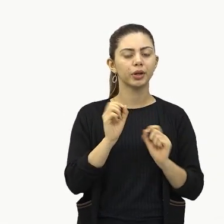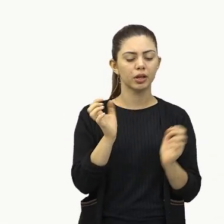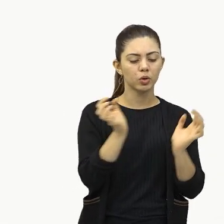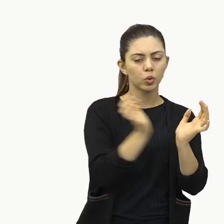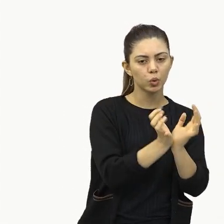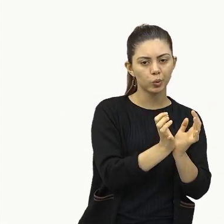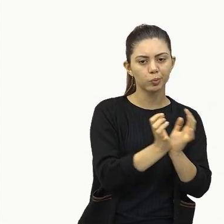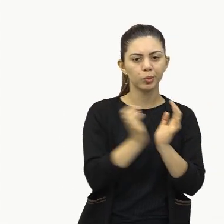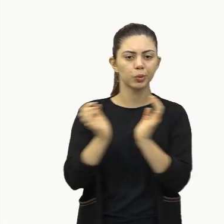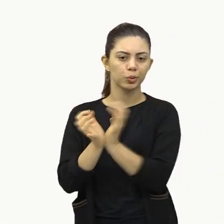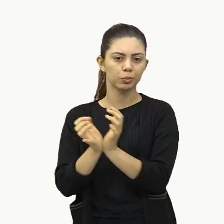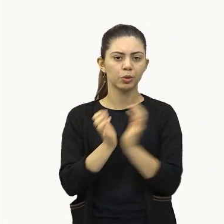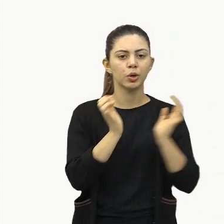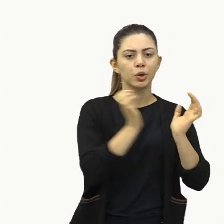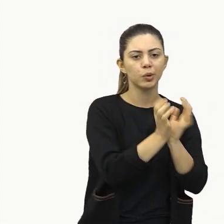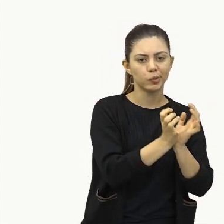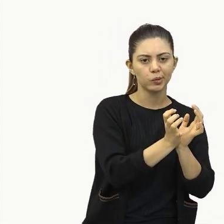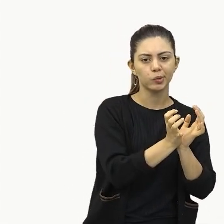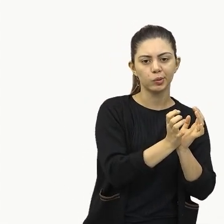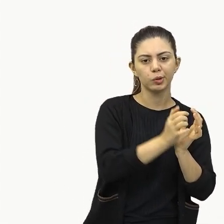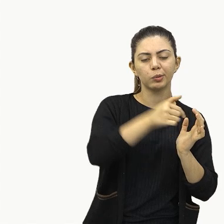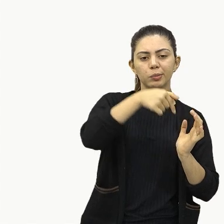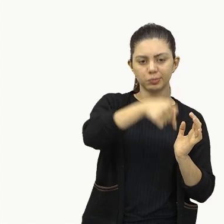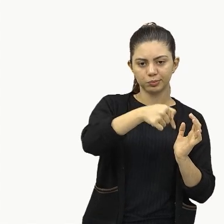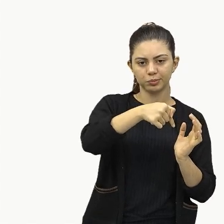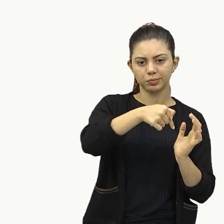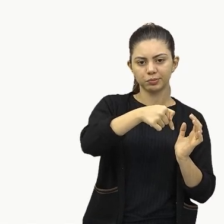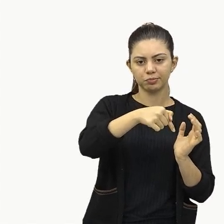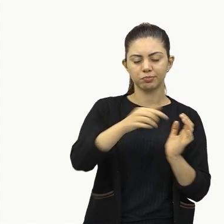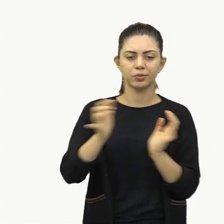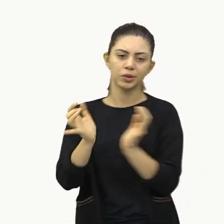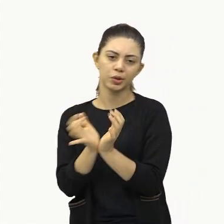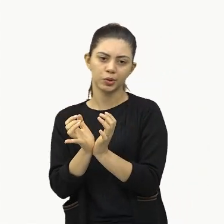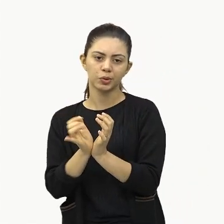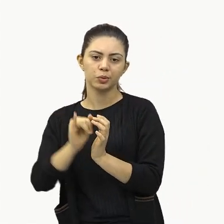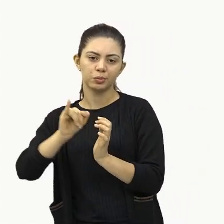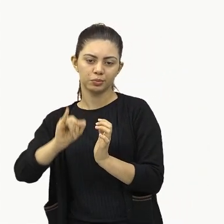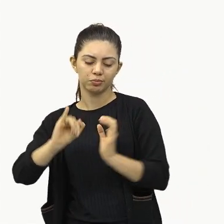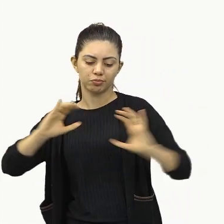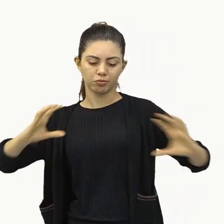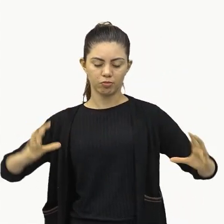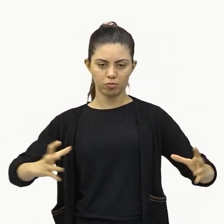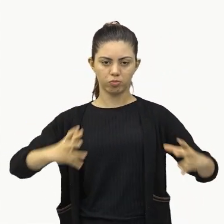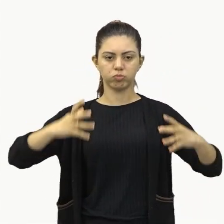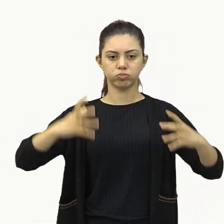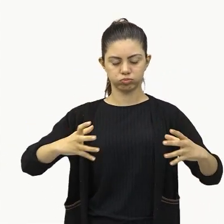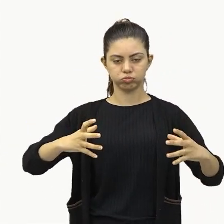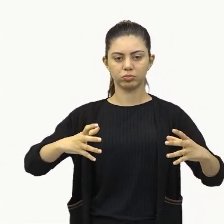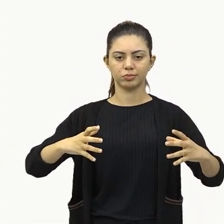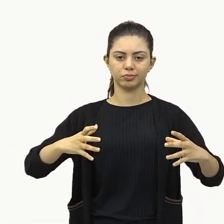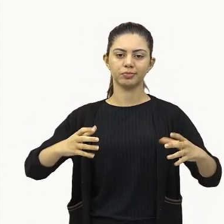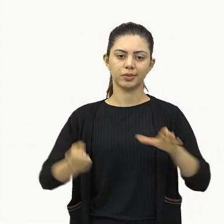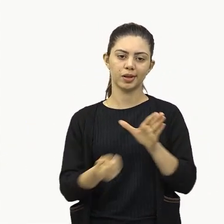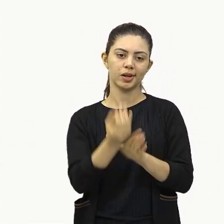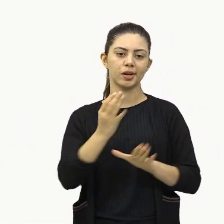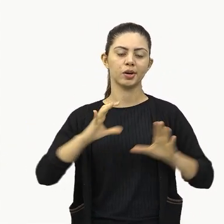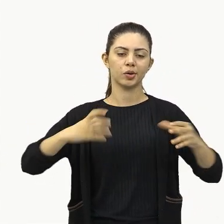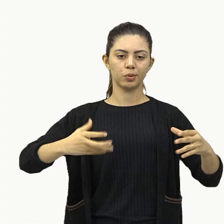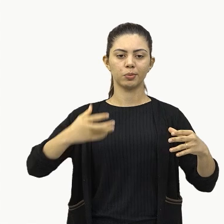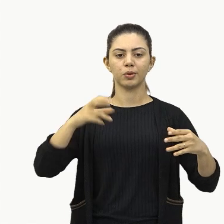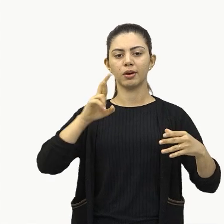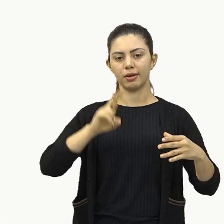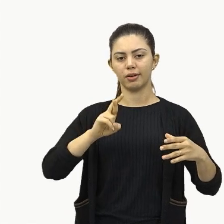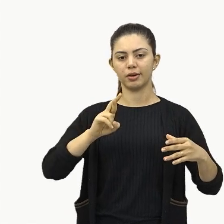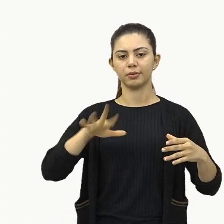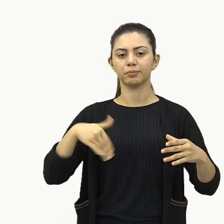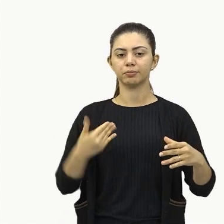a união entre os números racionais e os números irracionais. E vale lembrar que o